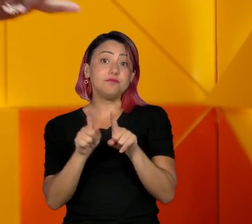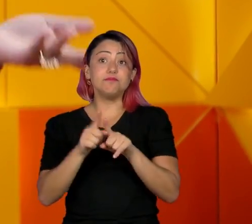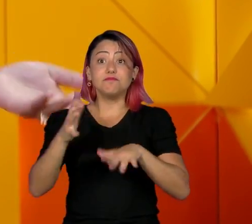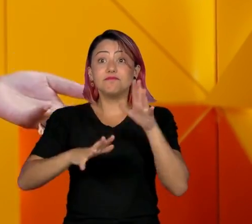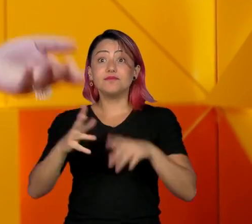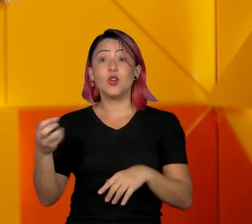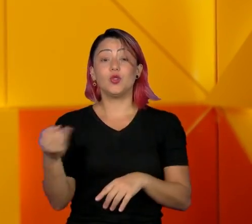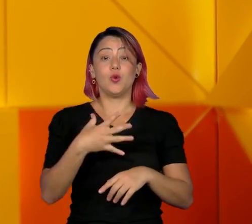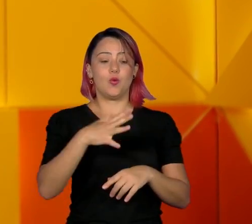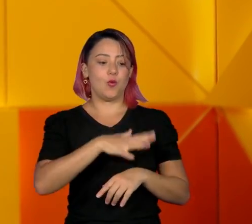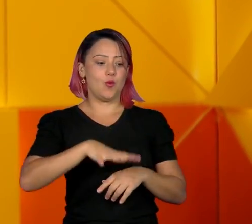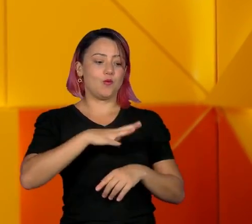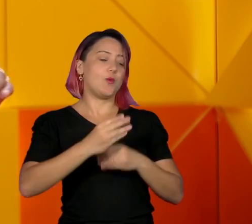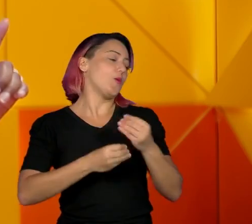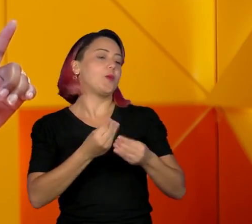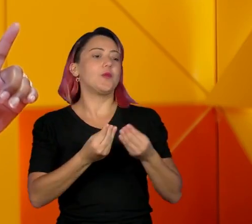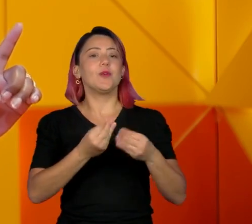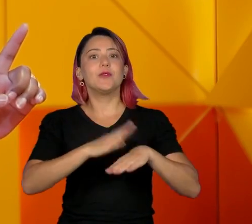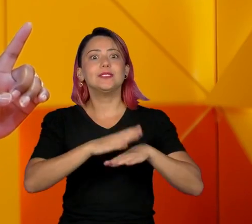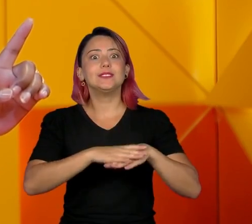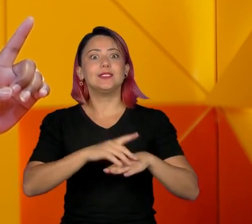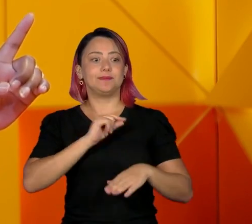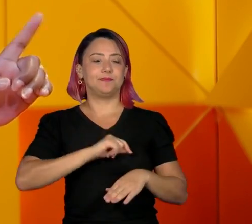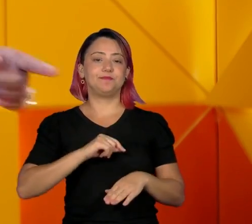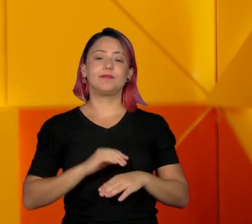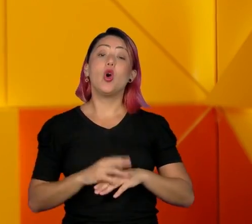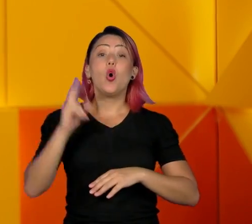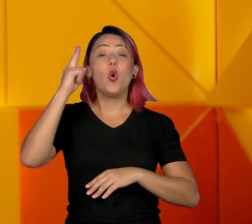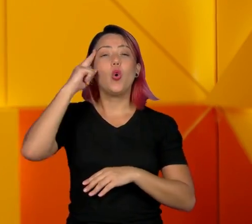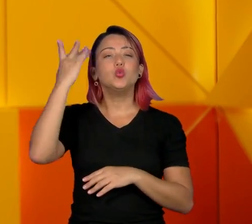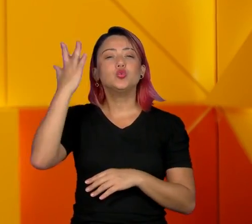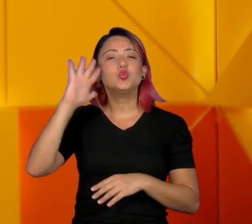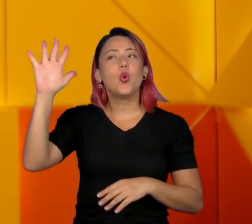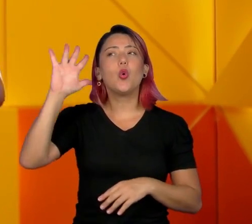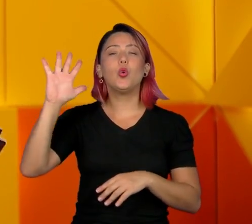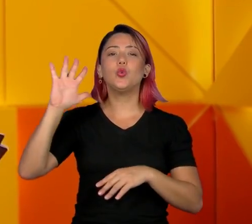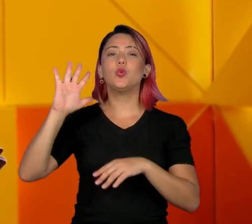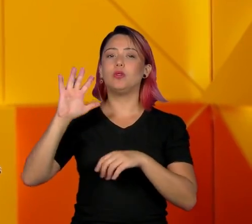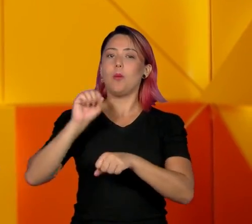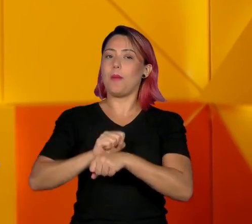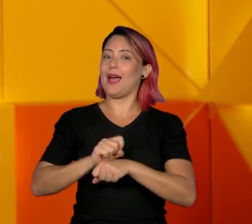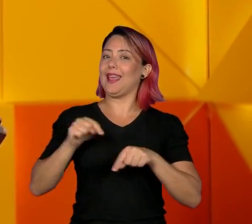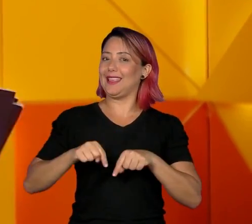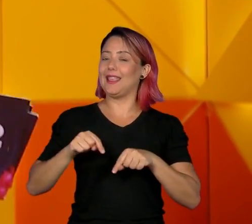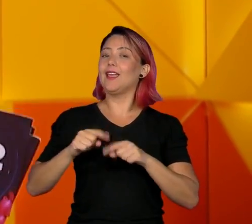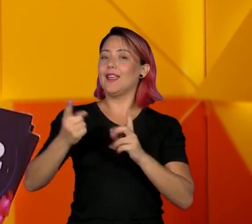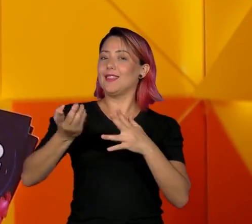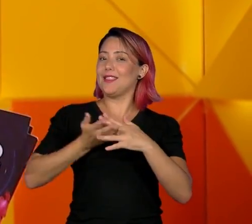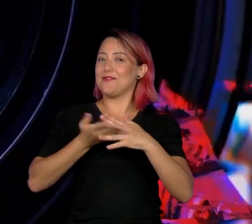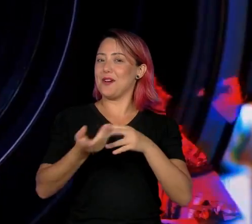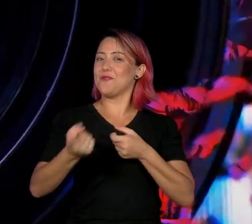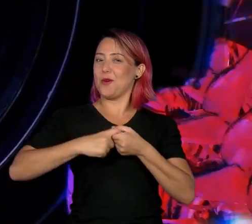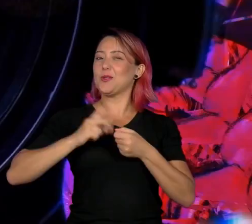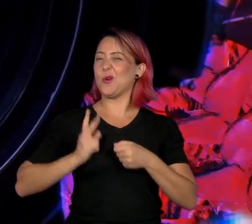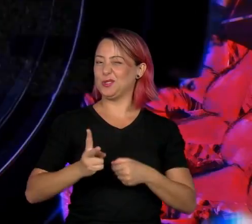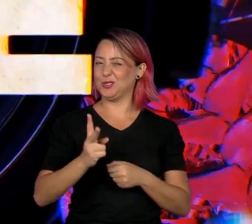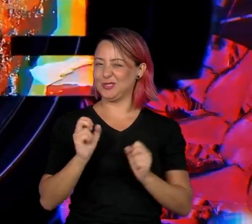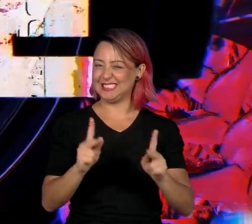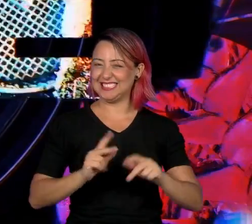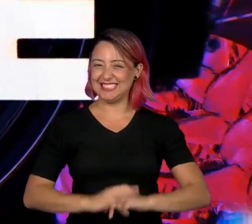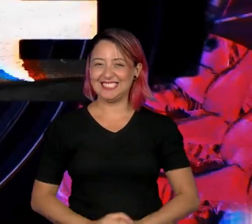posições financeiras. O sonho não vai parar por aqui, tá? Depois do intervalo, tem mais. Eu já volto.